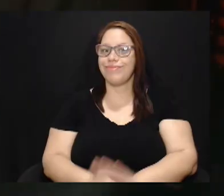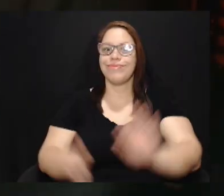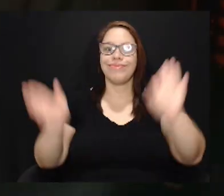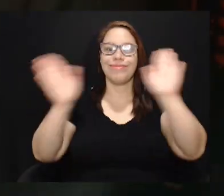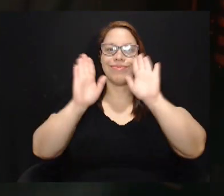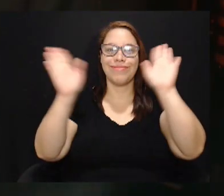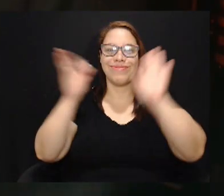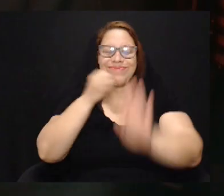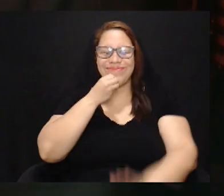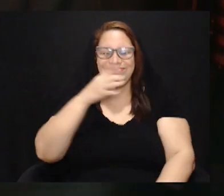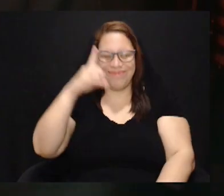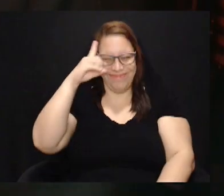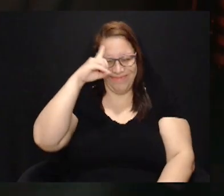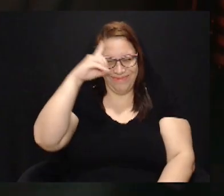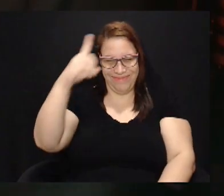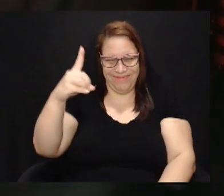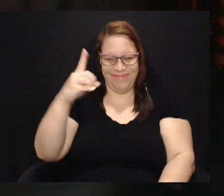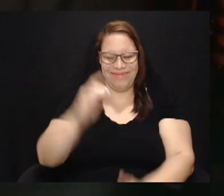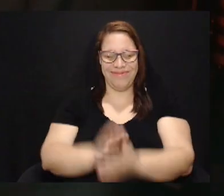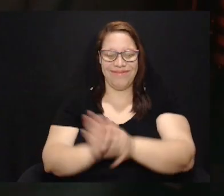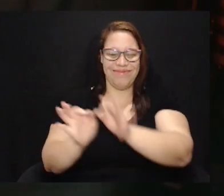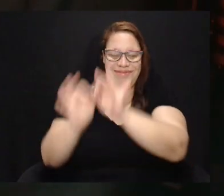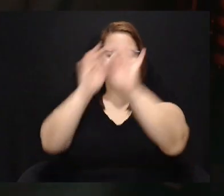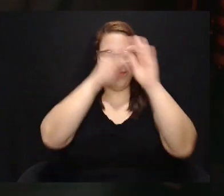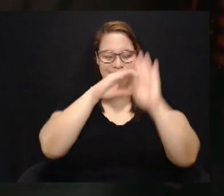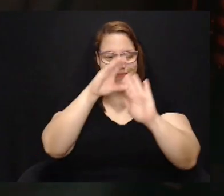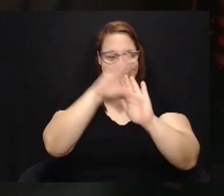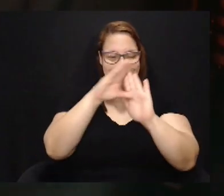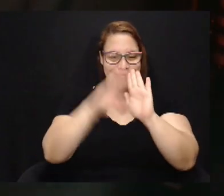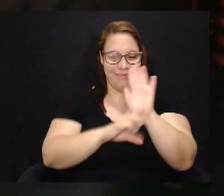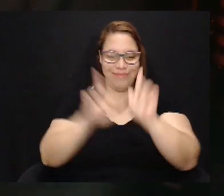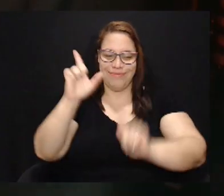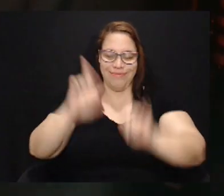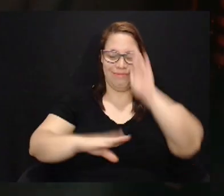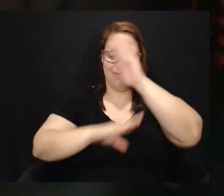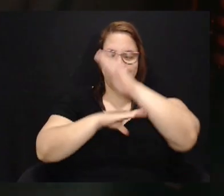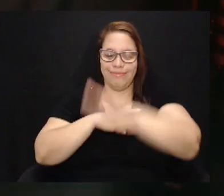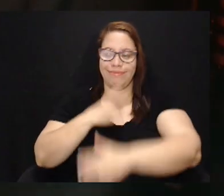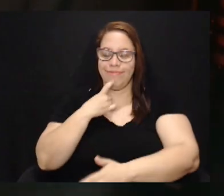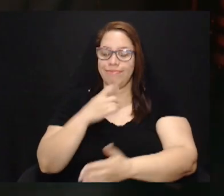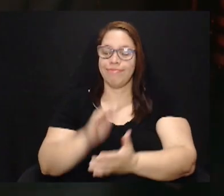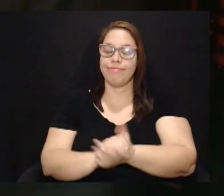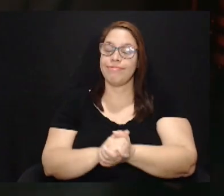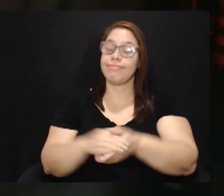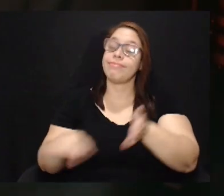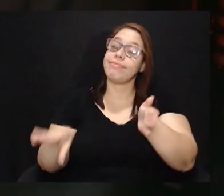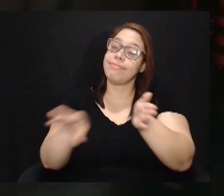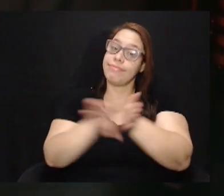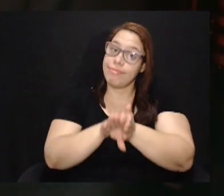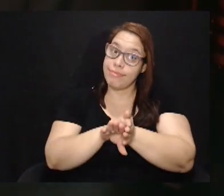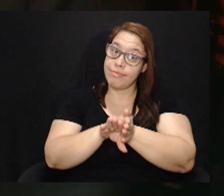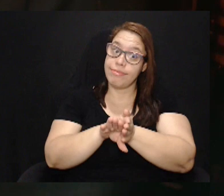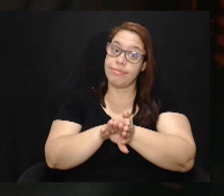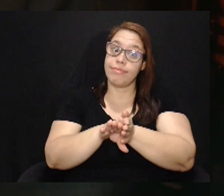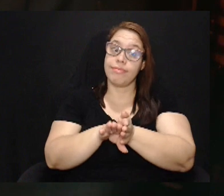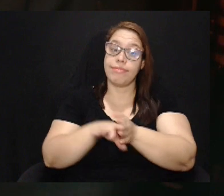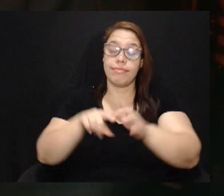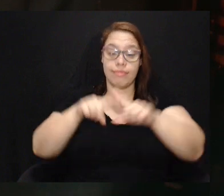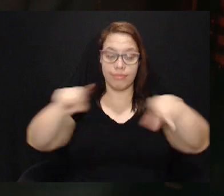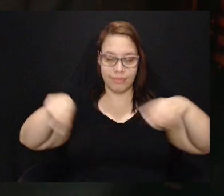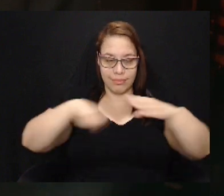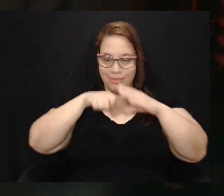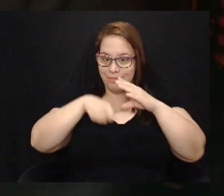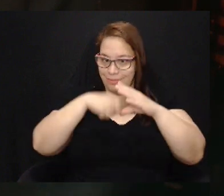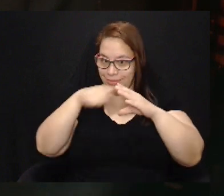Olá, muito bom dia para você que acompanha a programação da TV Câmara Campinas. Estamos chegando, Estúdio Câmara